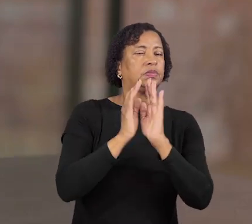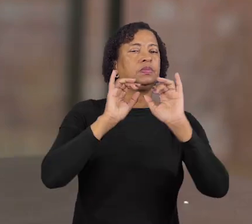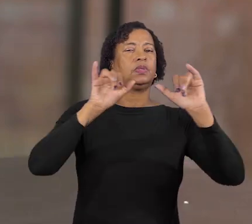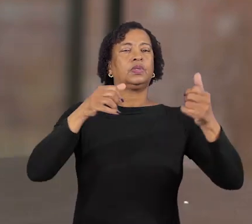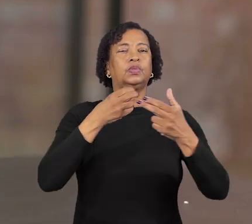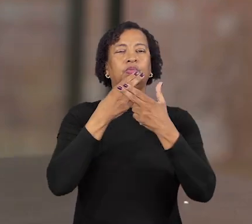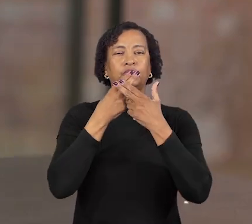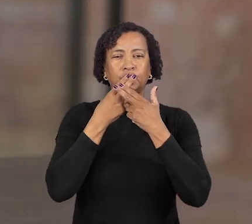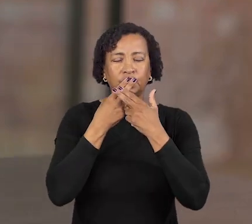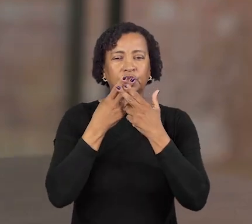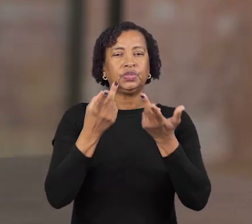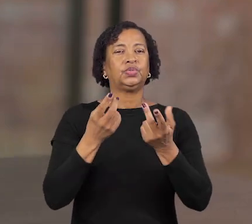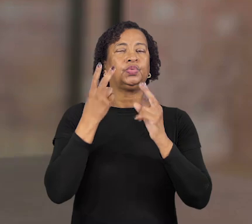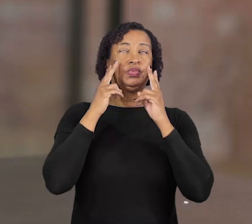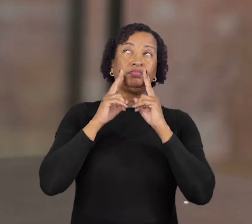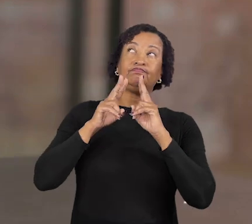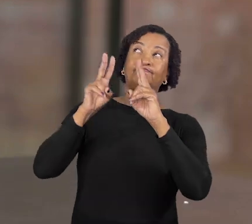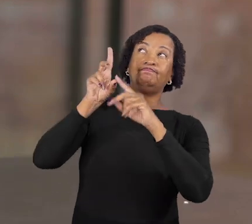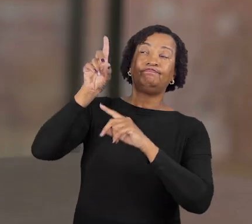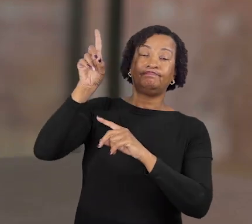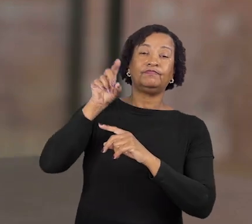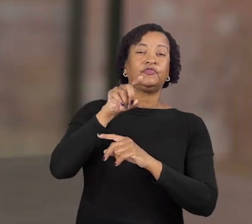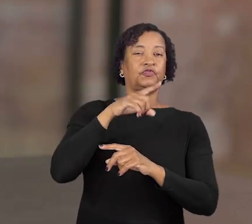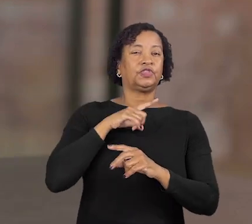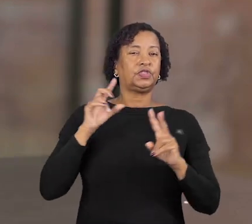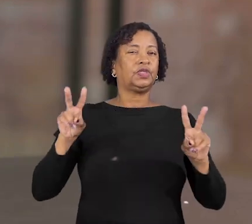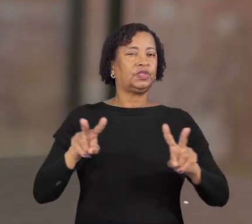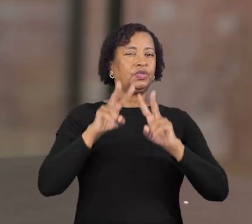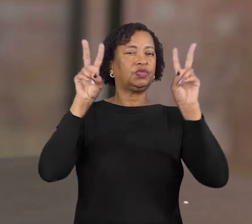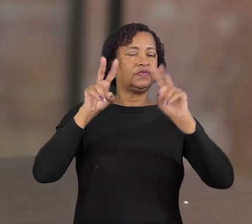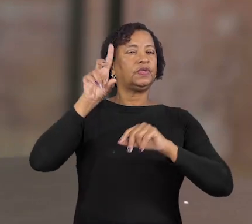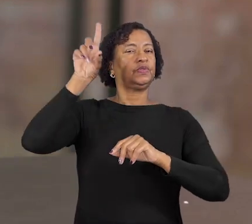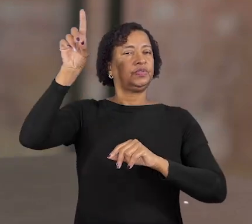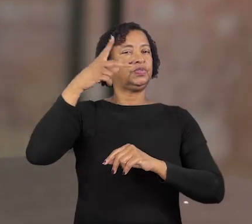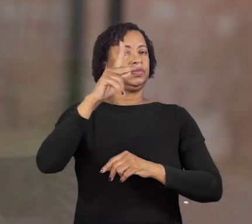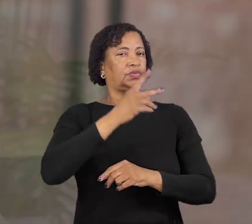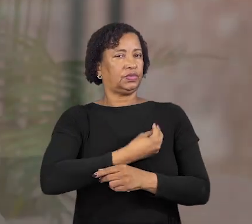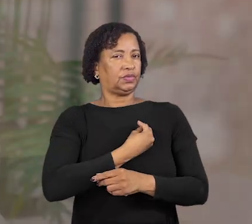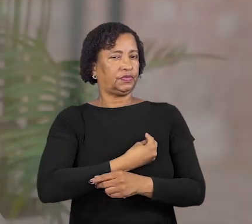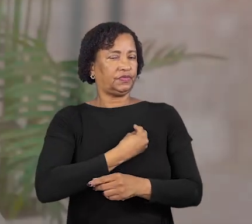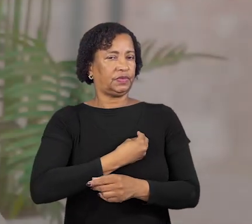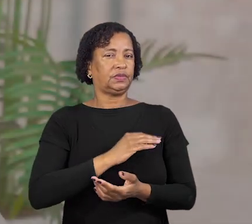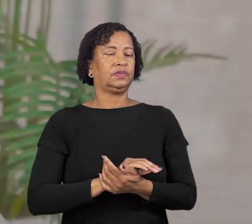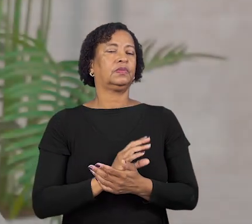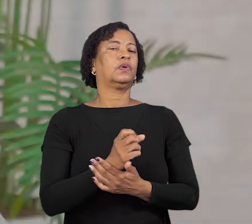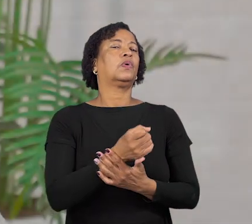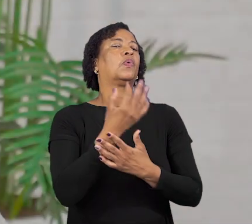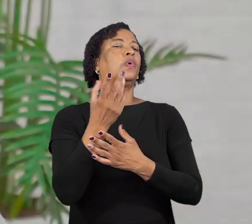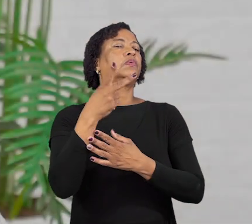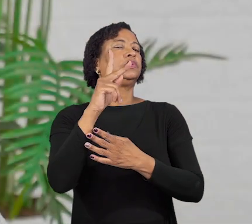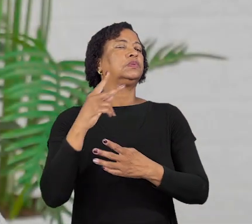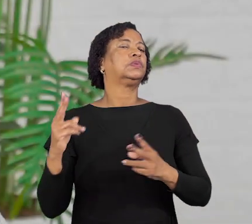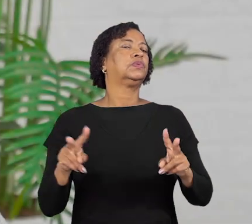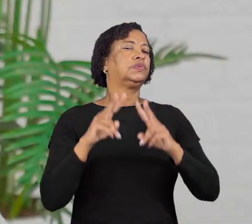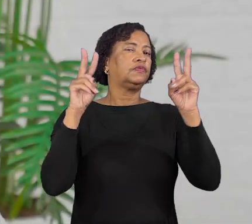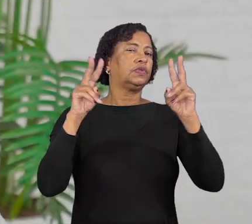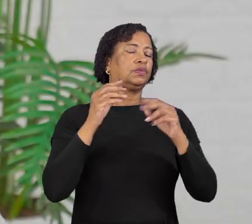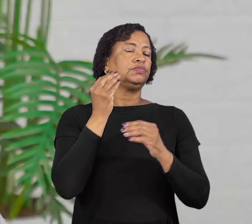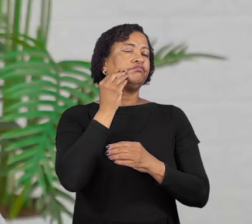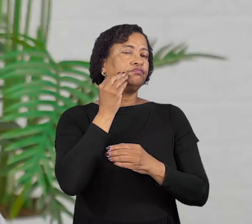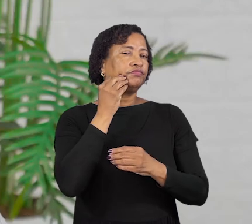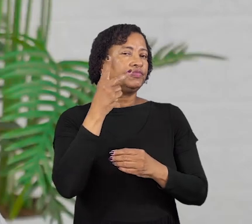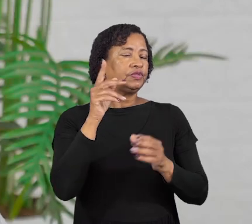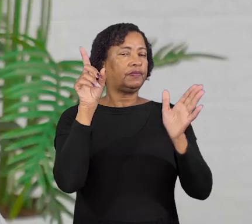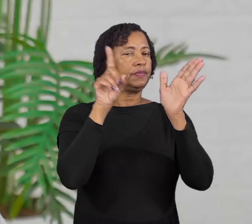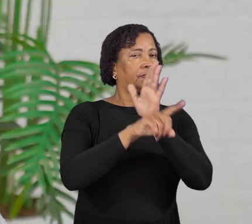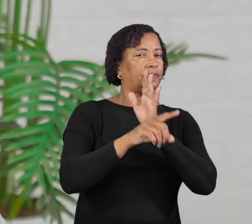do jejum e do olhar para cima? Será que você tem os valores verticais de Deus em sua vida? Quais são os seus valores?